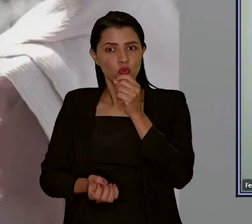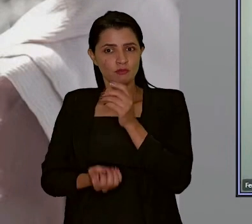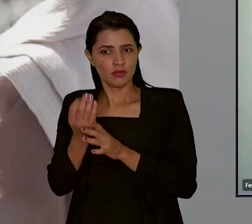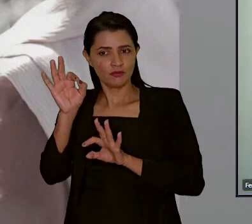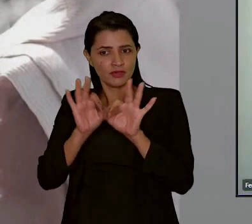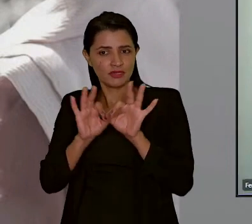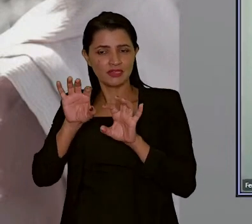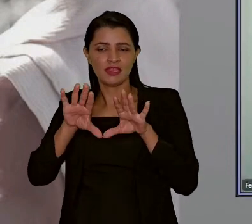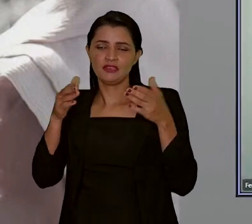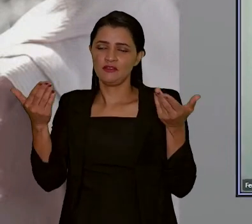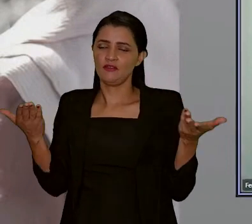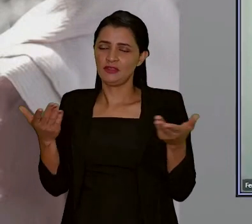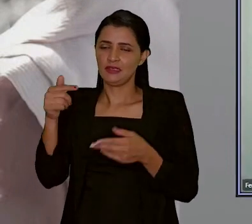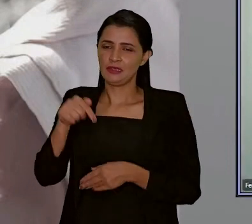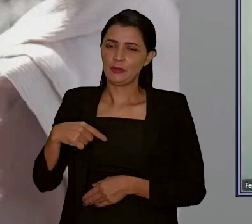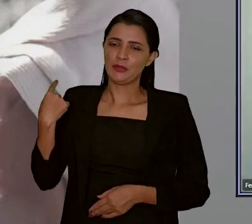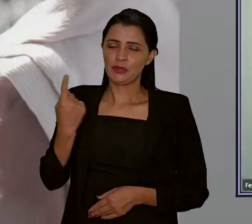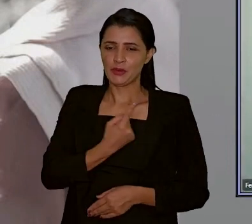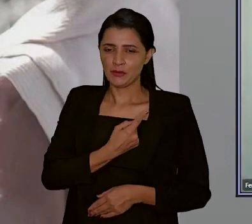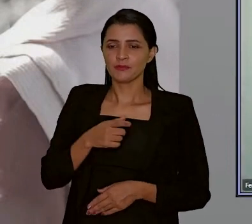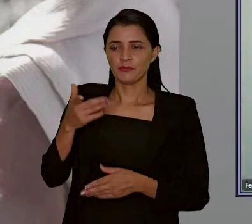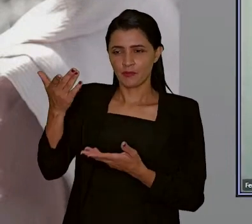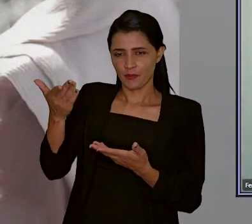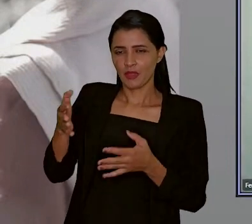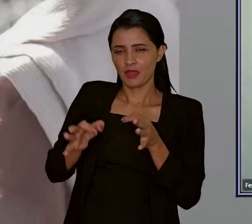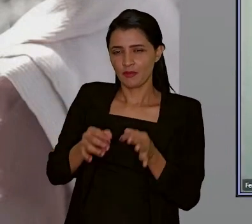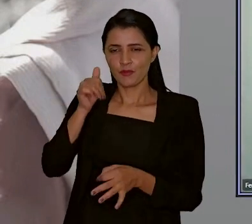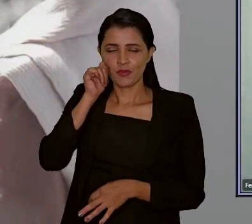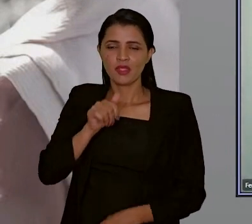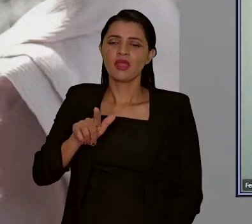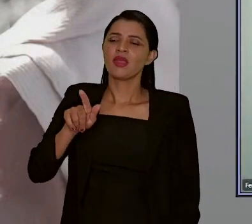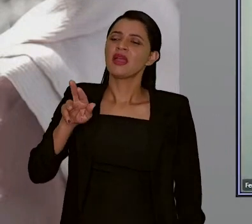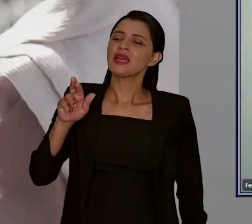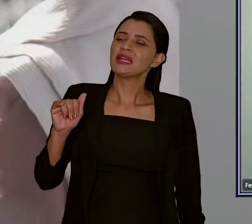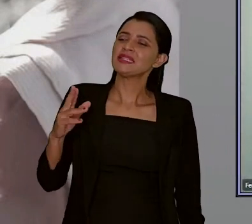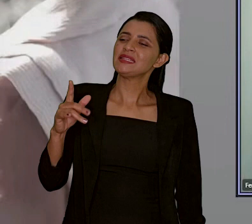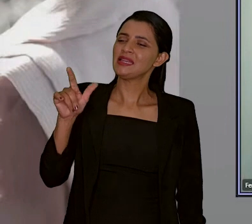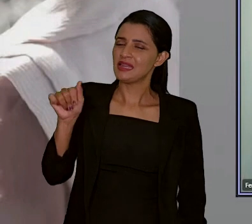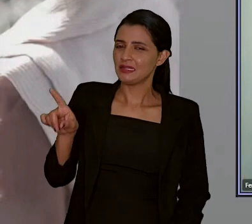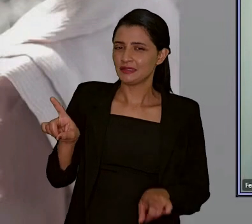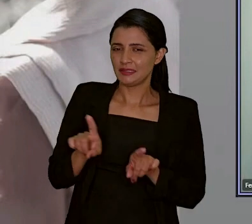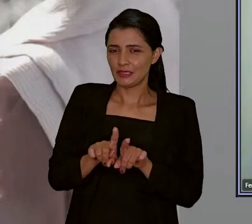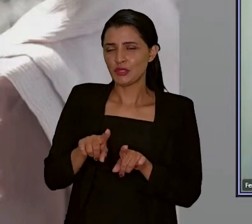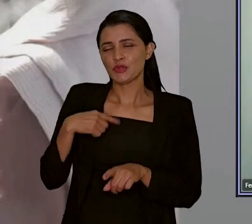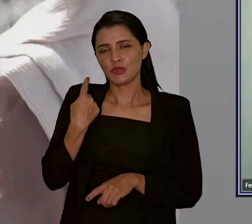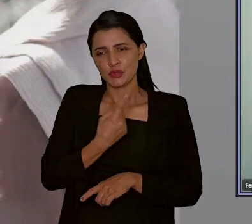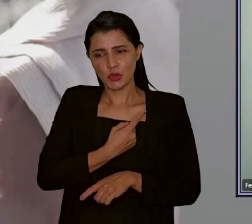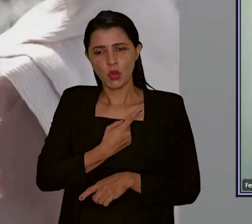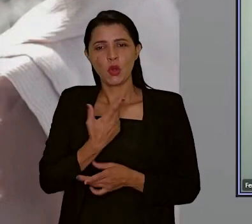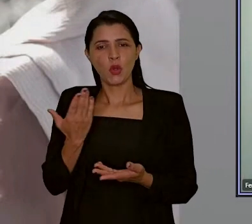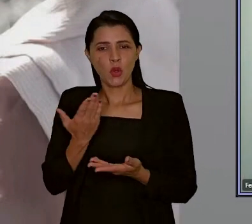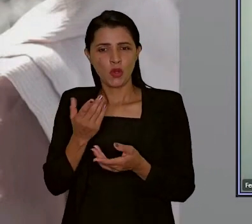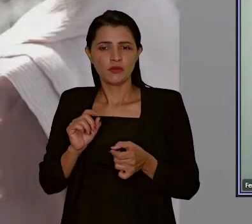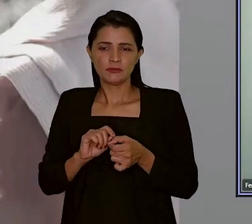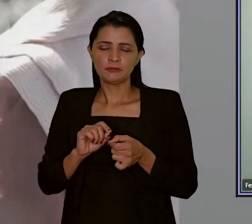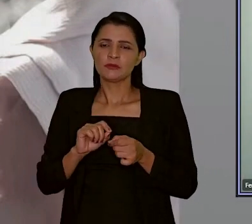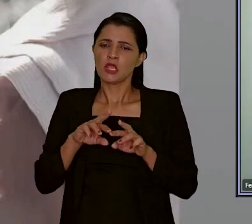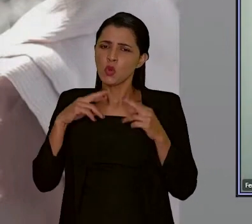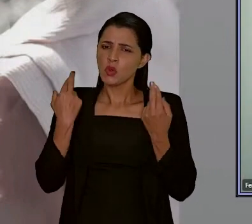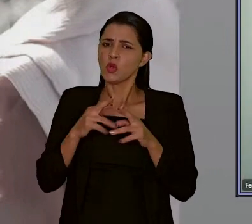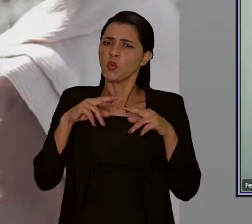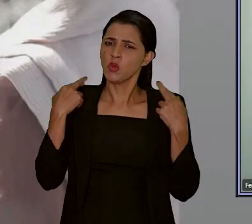Graciela, e nós já estamos fazendo muitas reuniões, então já estamos criando um clima de informalidade